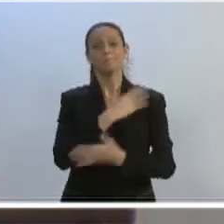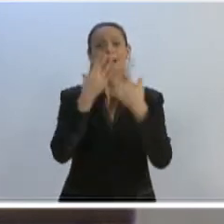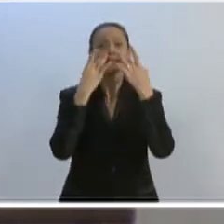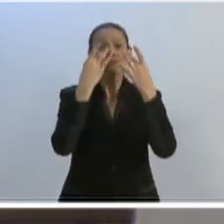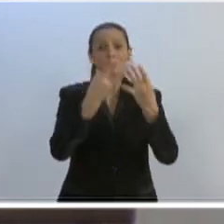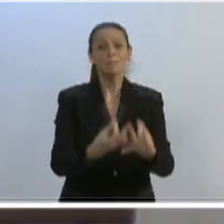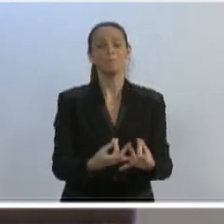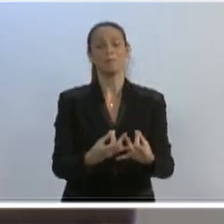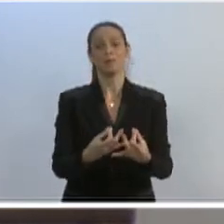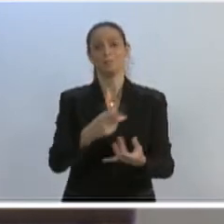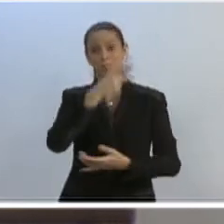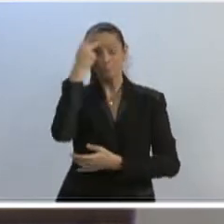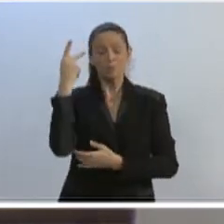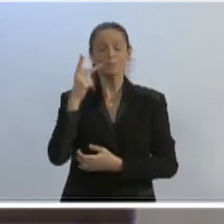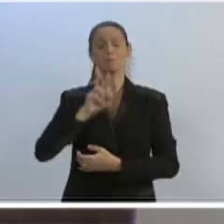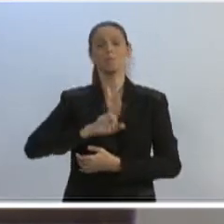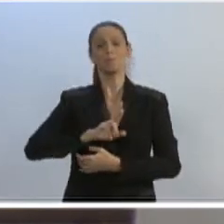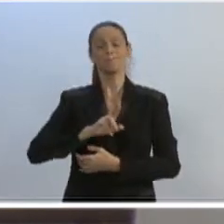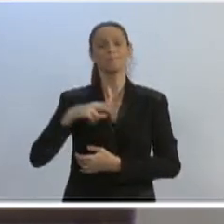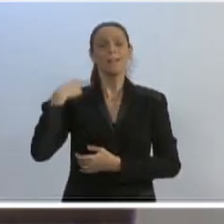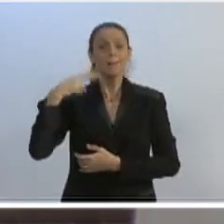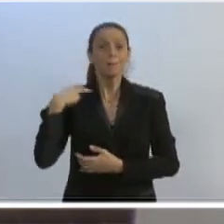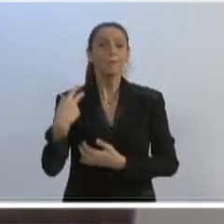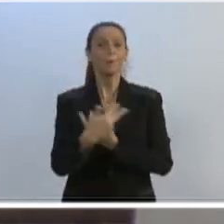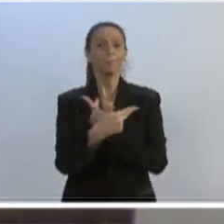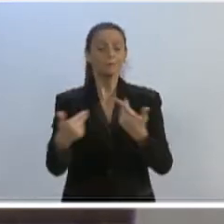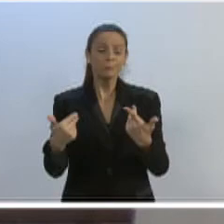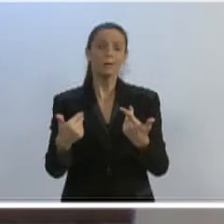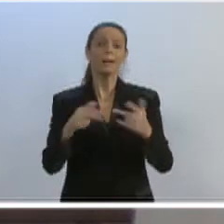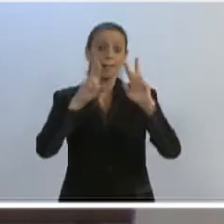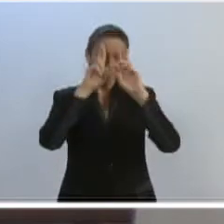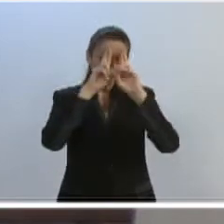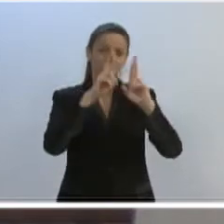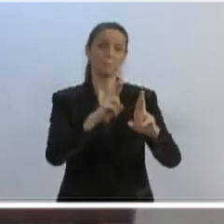que foram eleitos por nós obrigação presente